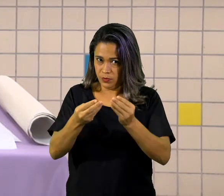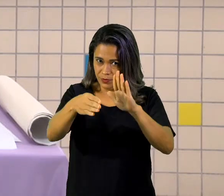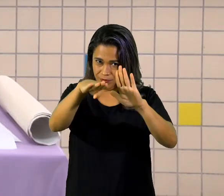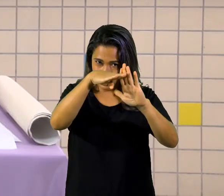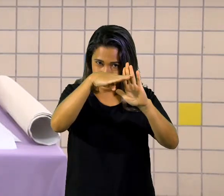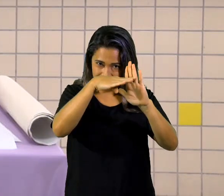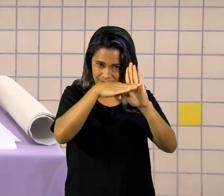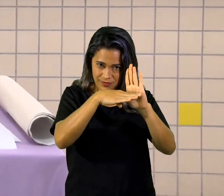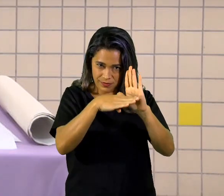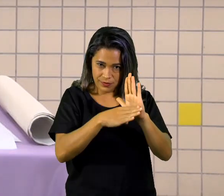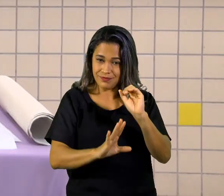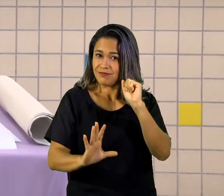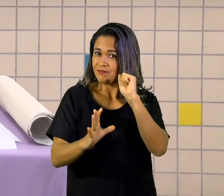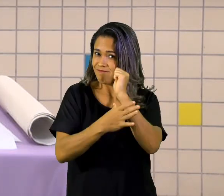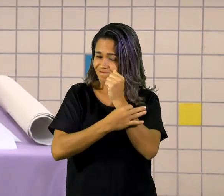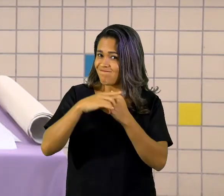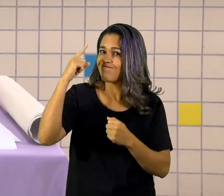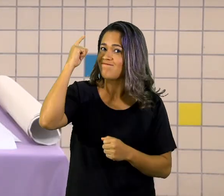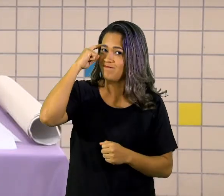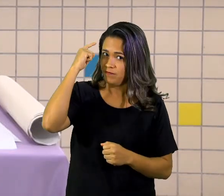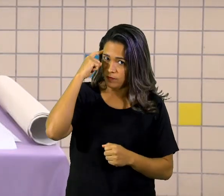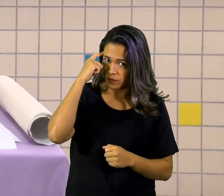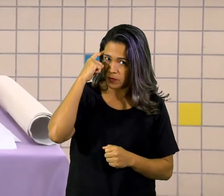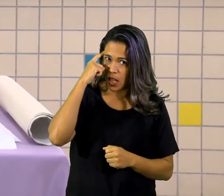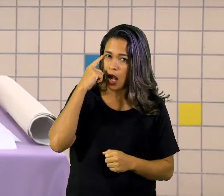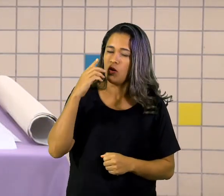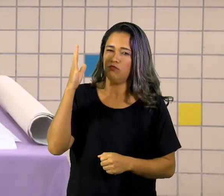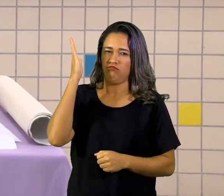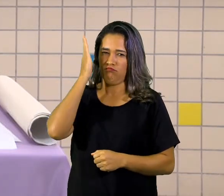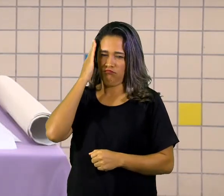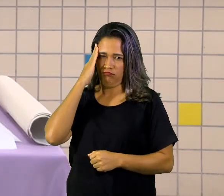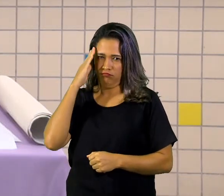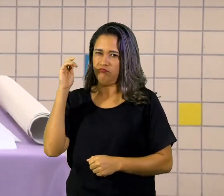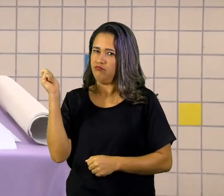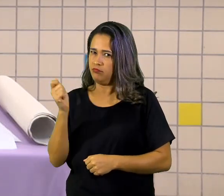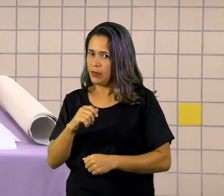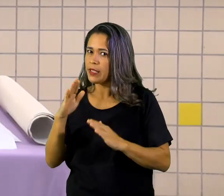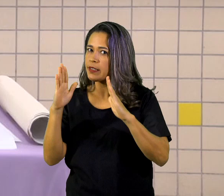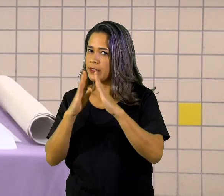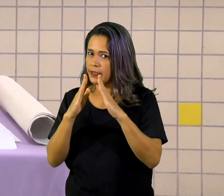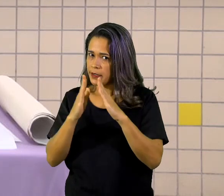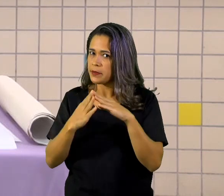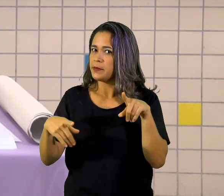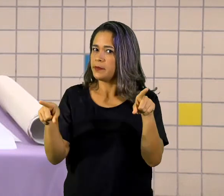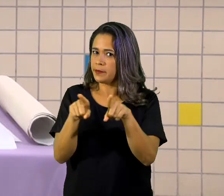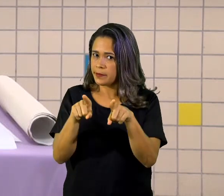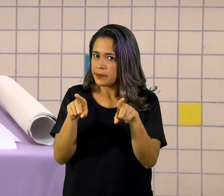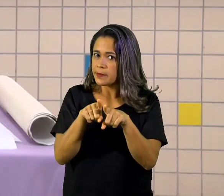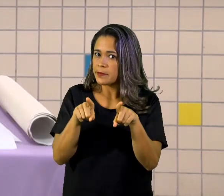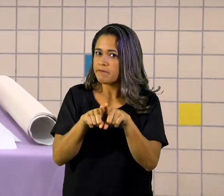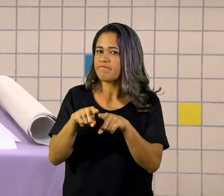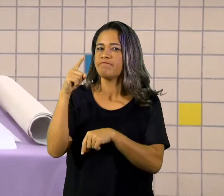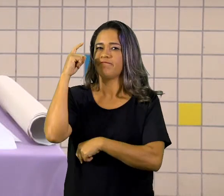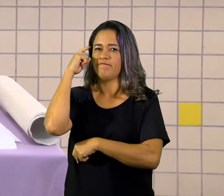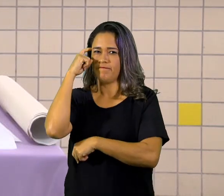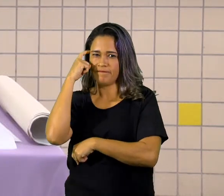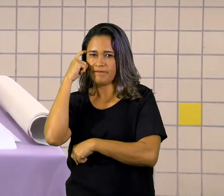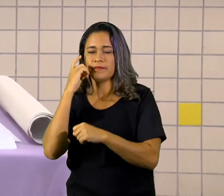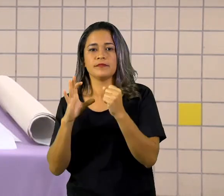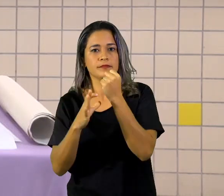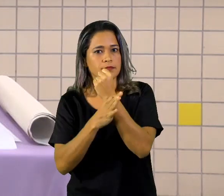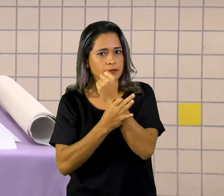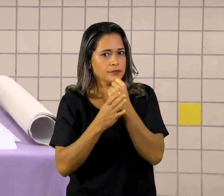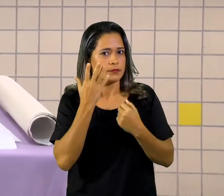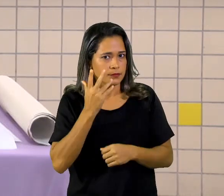na segurança das crianças. E com certeza em casa, as famílias também irão pensar na segurança das